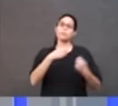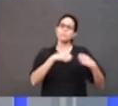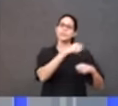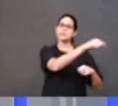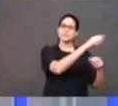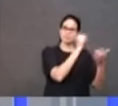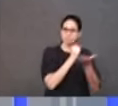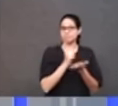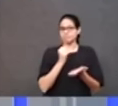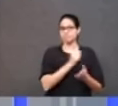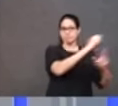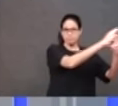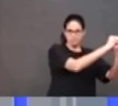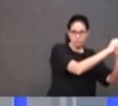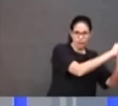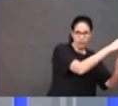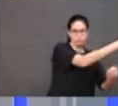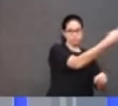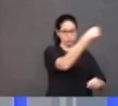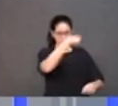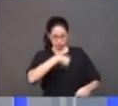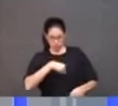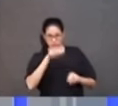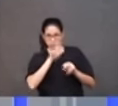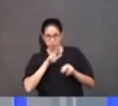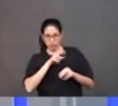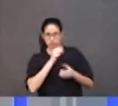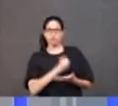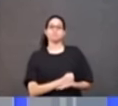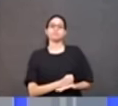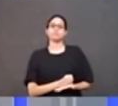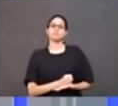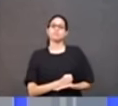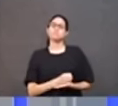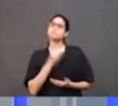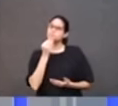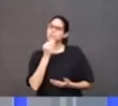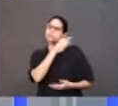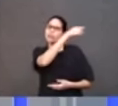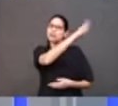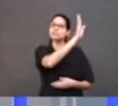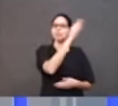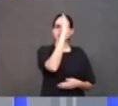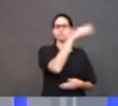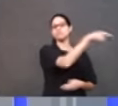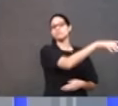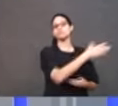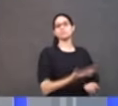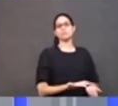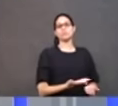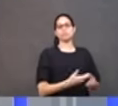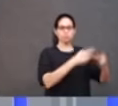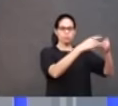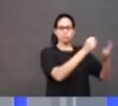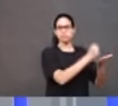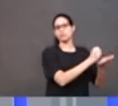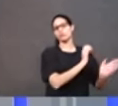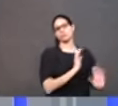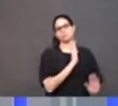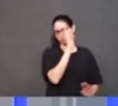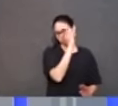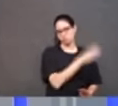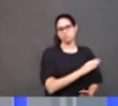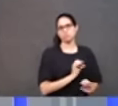que poderia ter uma unidade protocolizadora naquelas regiões. E, portanto, poderia ser automaticamente protocolizado